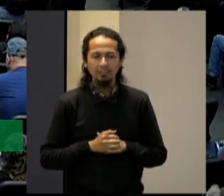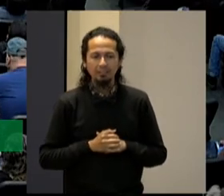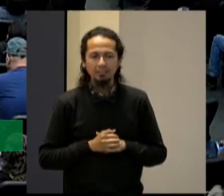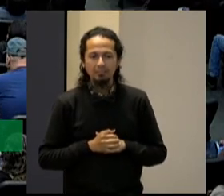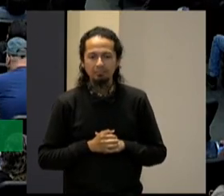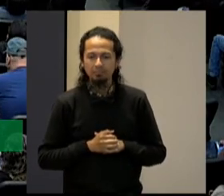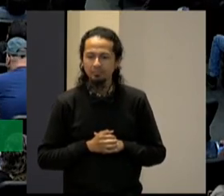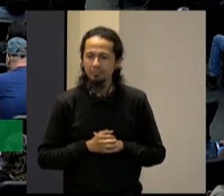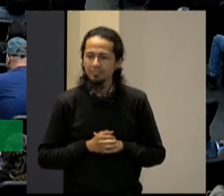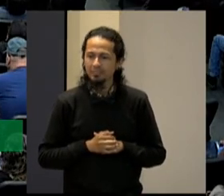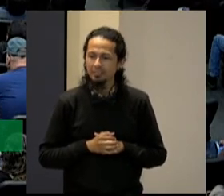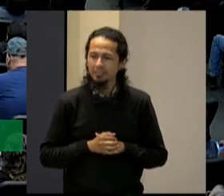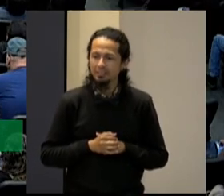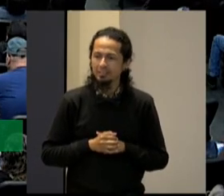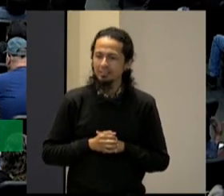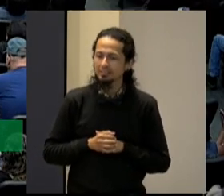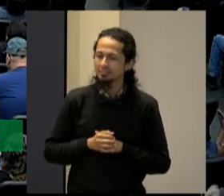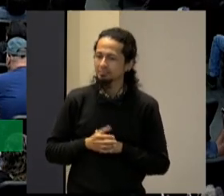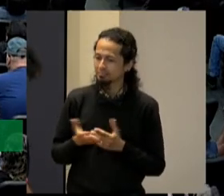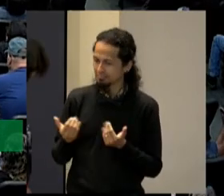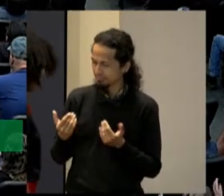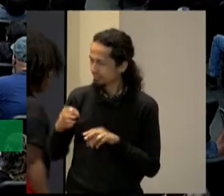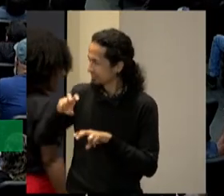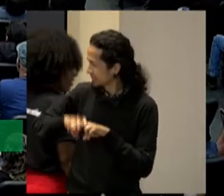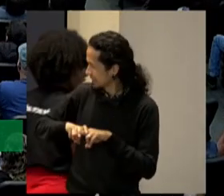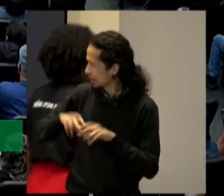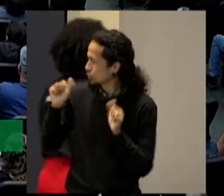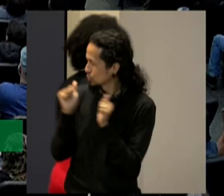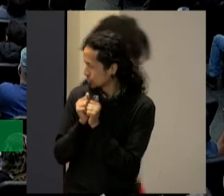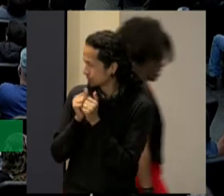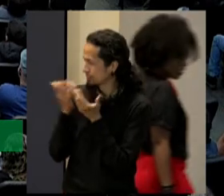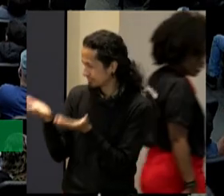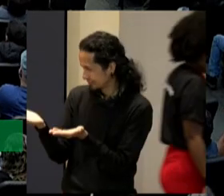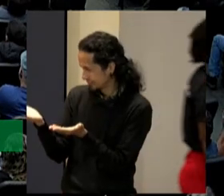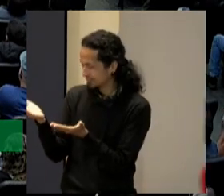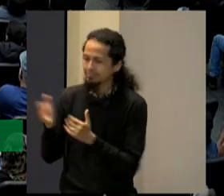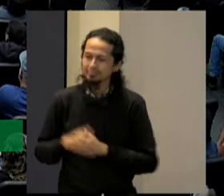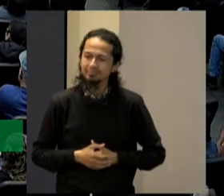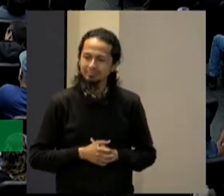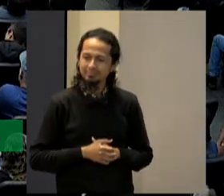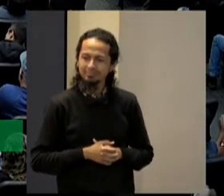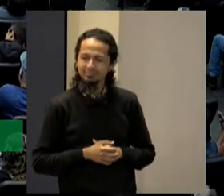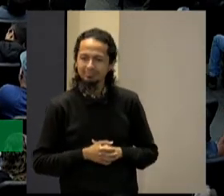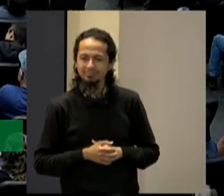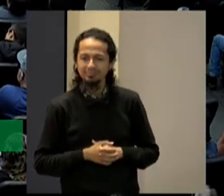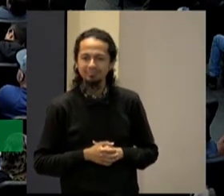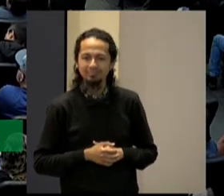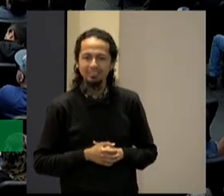junto contigo, Nailze.